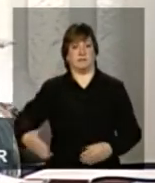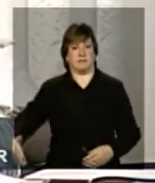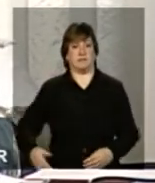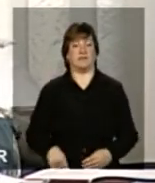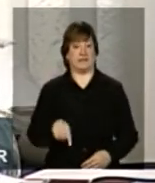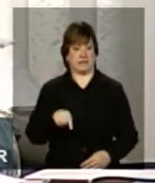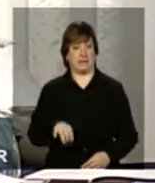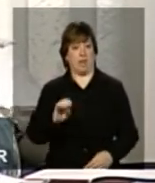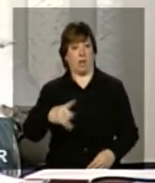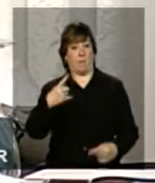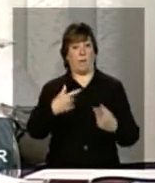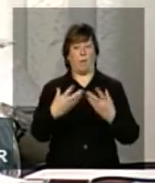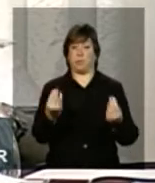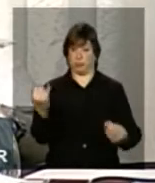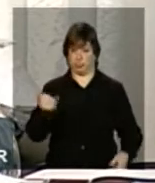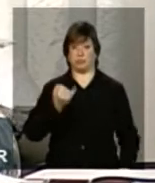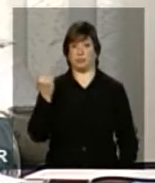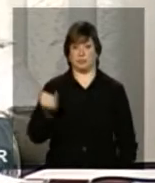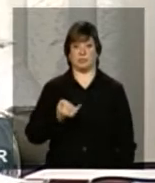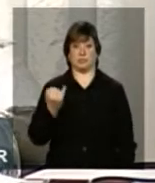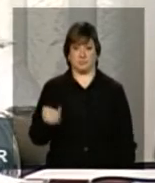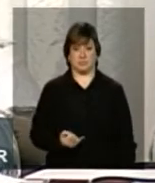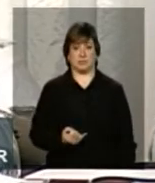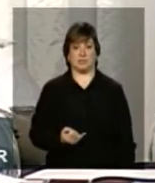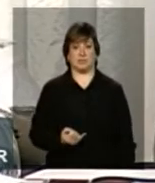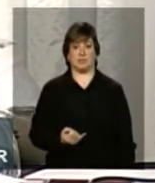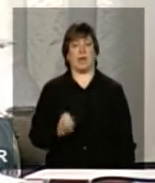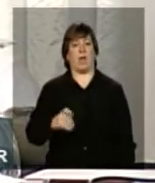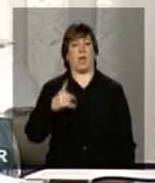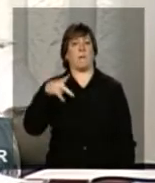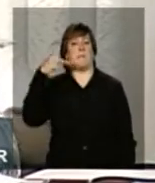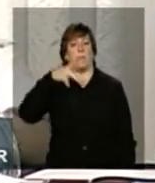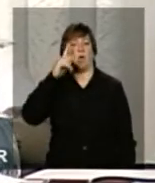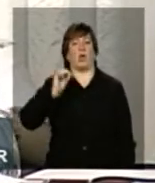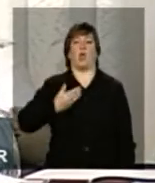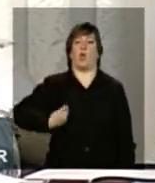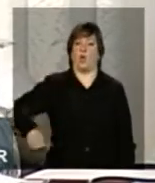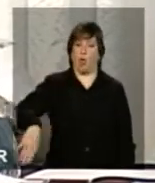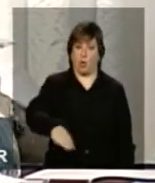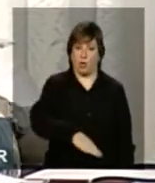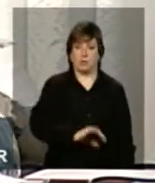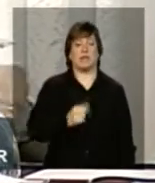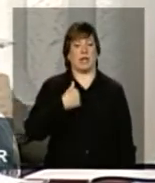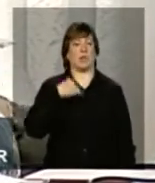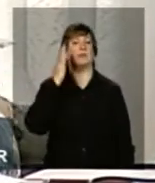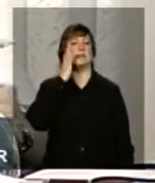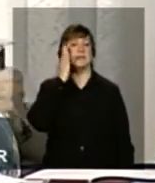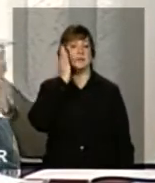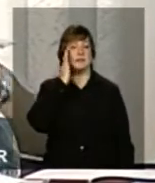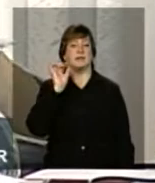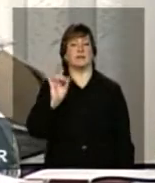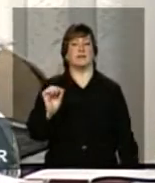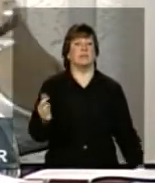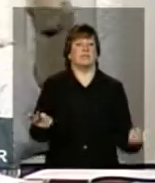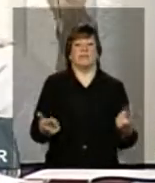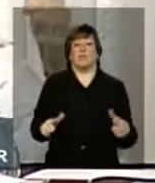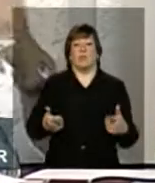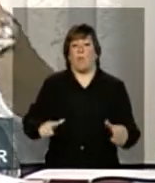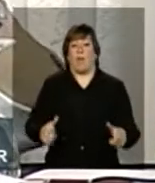Isso é uma coisa muito importante, é uma política nossa. Eu sei que não há um